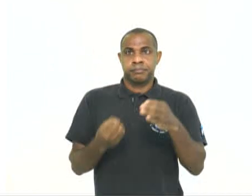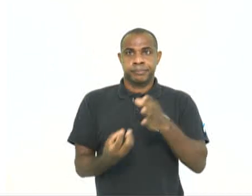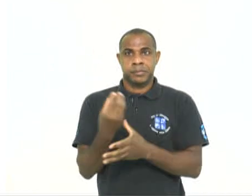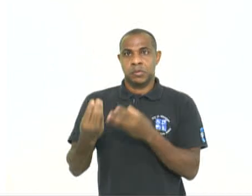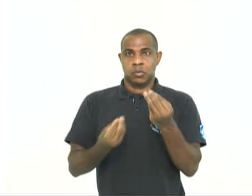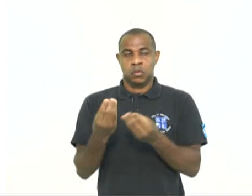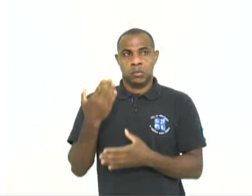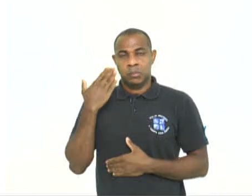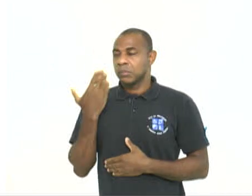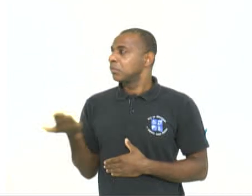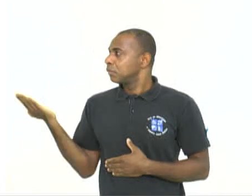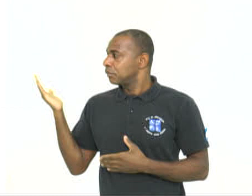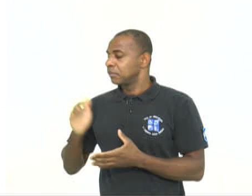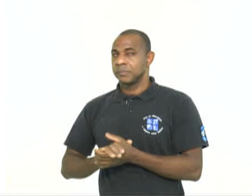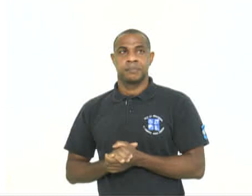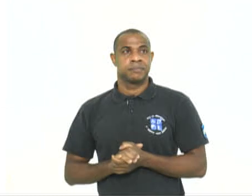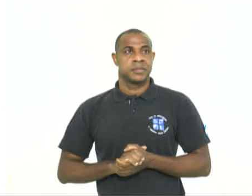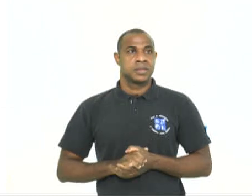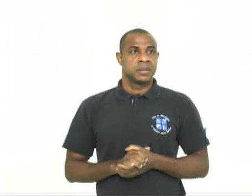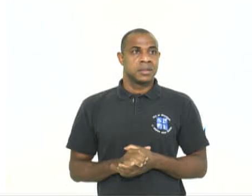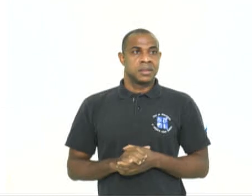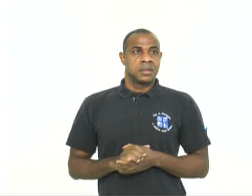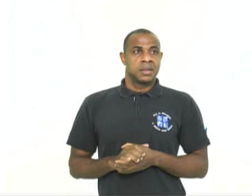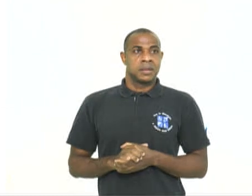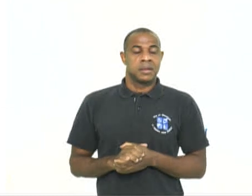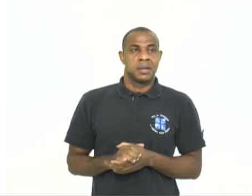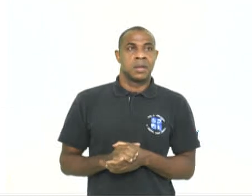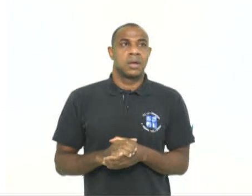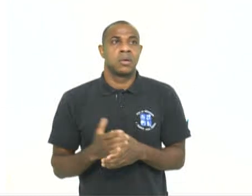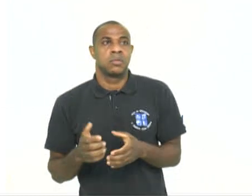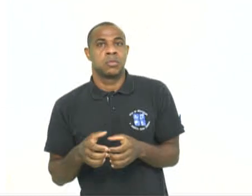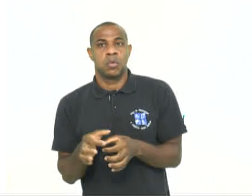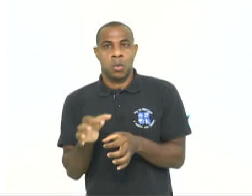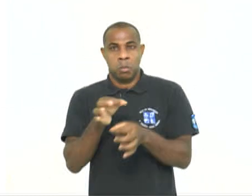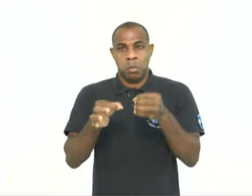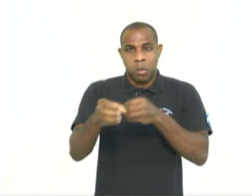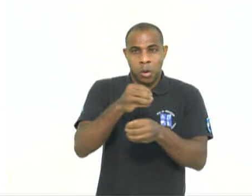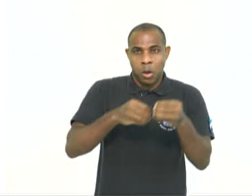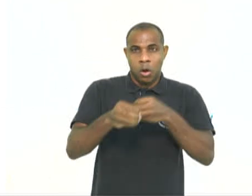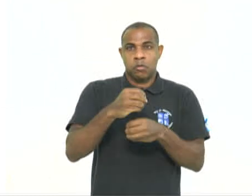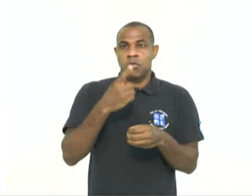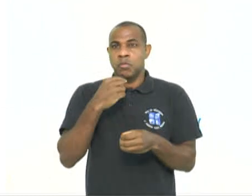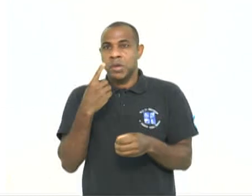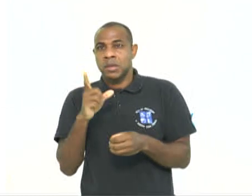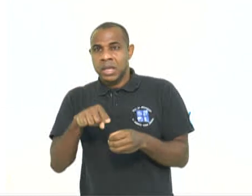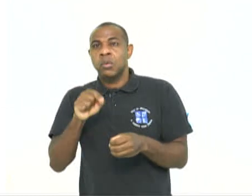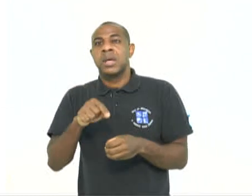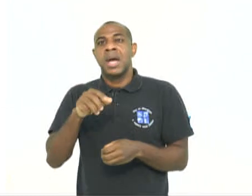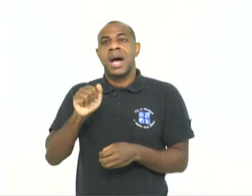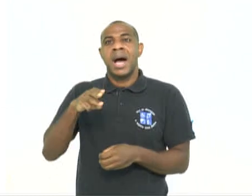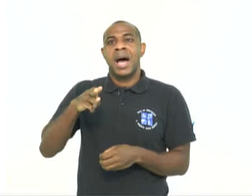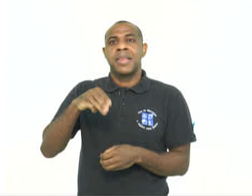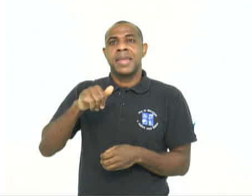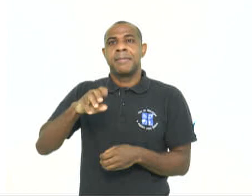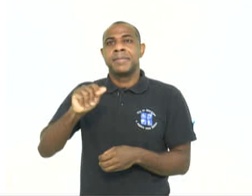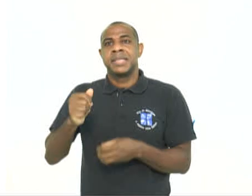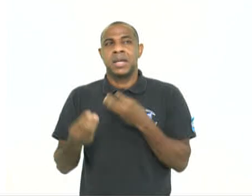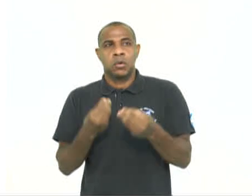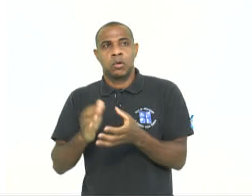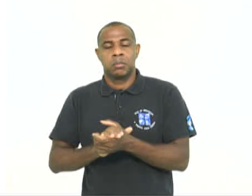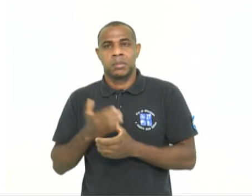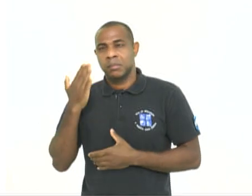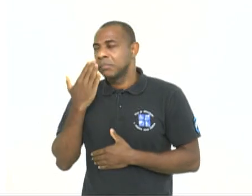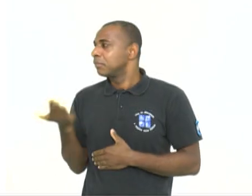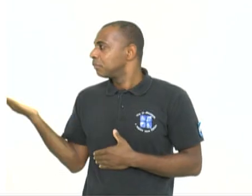insuficiente de glóbulos vermelhos é conhecido como anemia. 4. A produção insuficiente de plaquetas tem como consequência